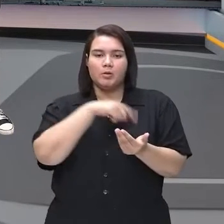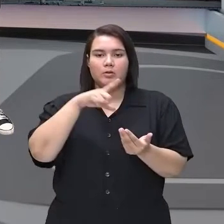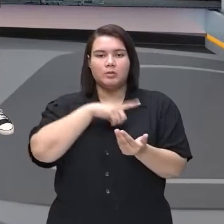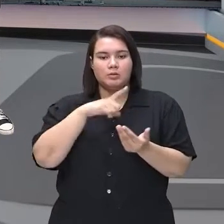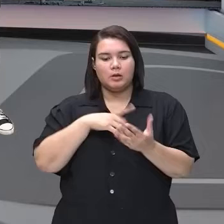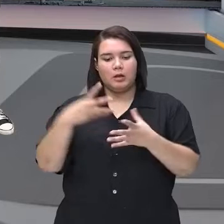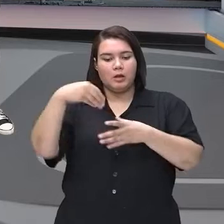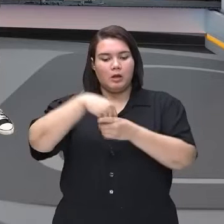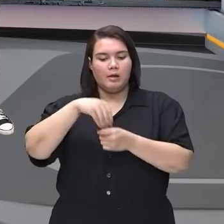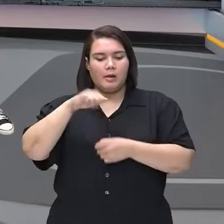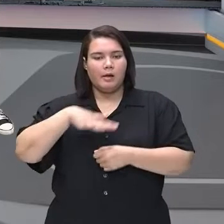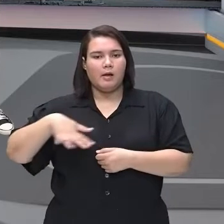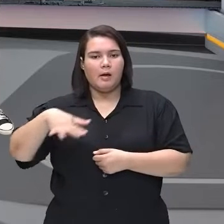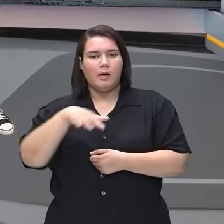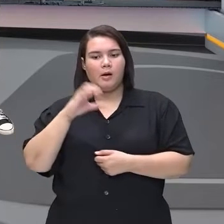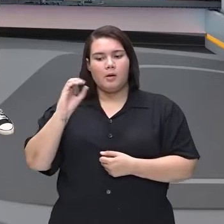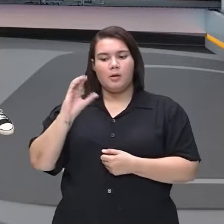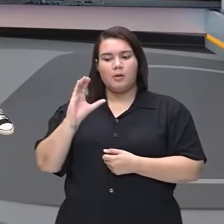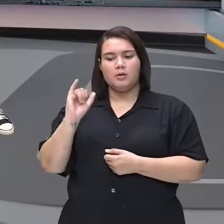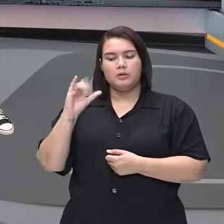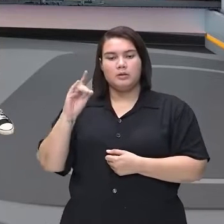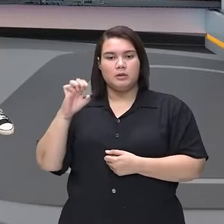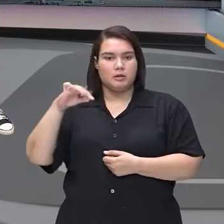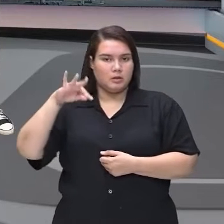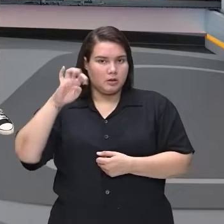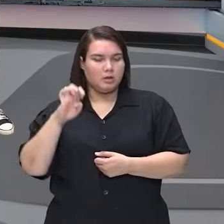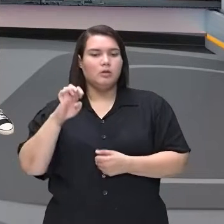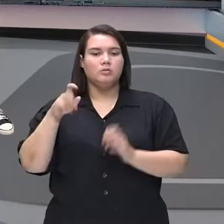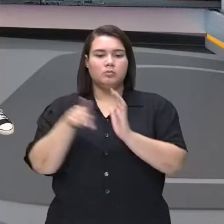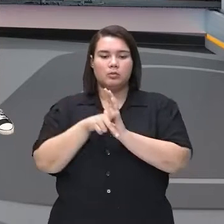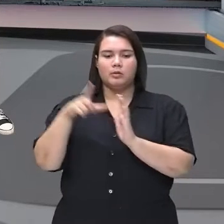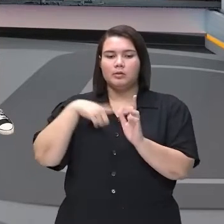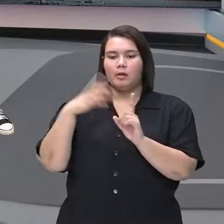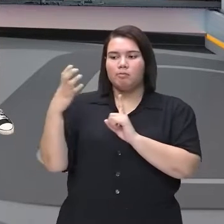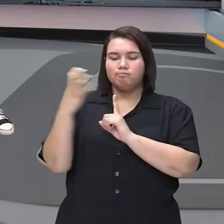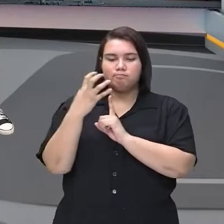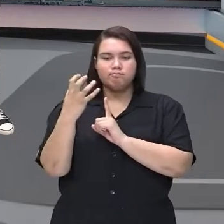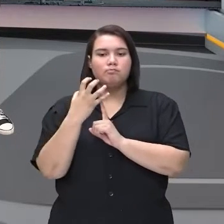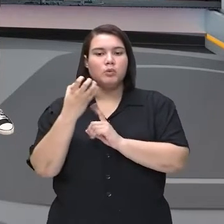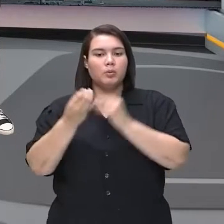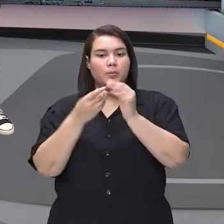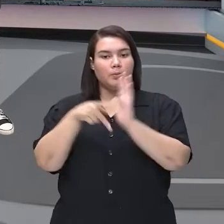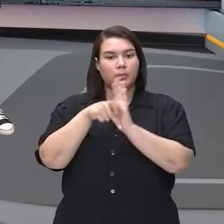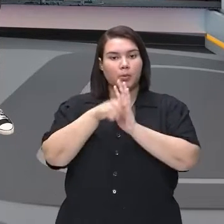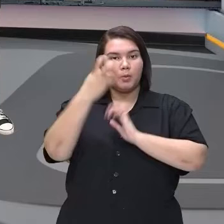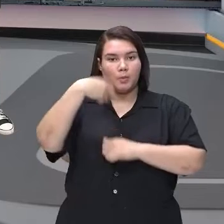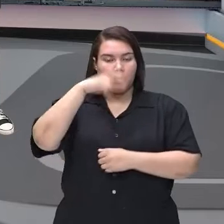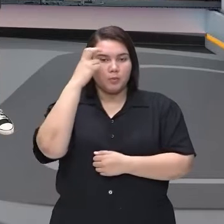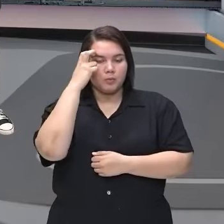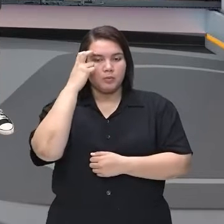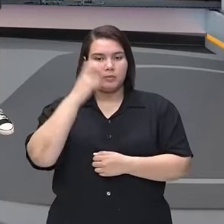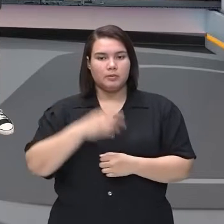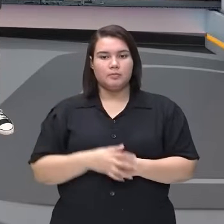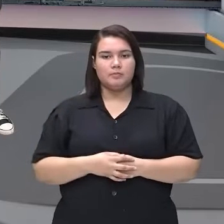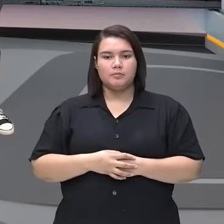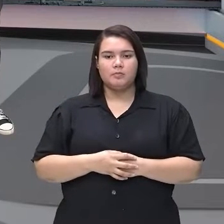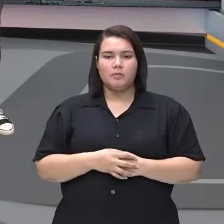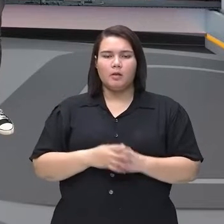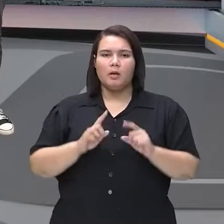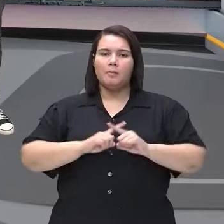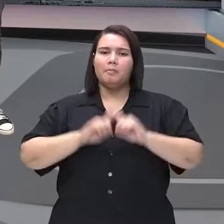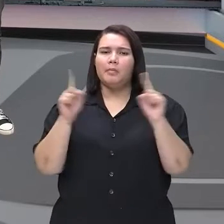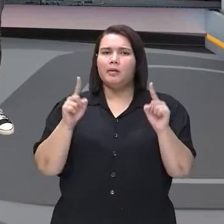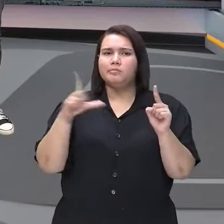parte ocidental do mundo, nós pertencemos aí, somos influenciados por essa cultura ocidental. Mas aí surge